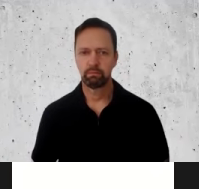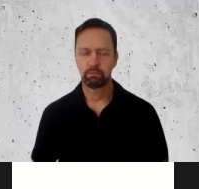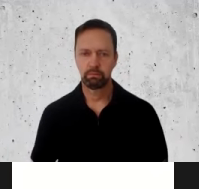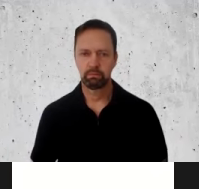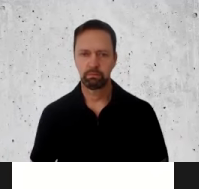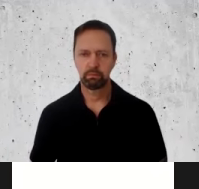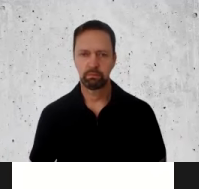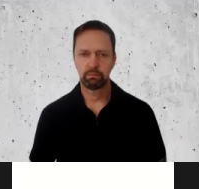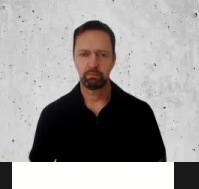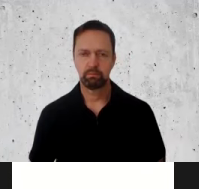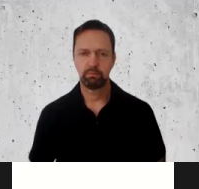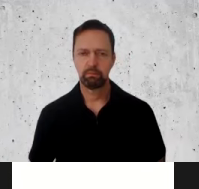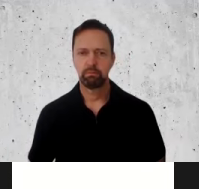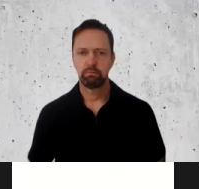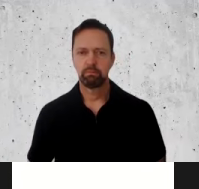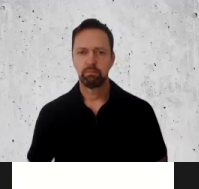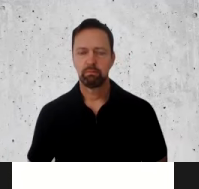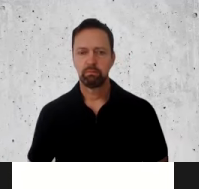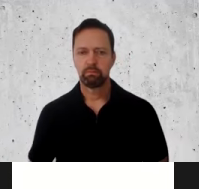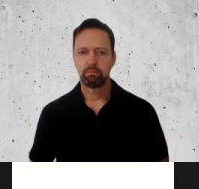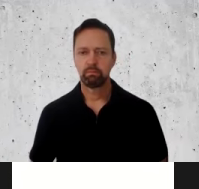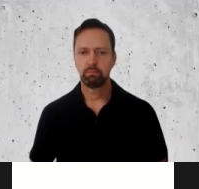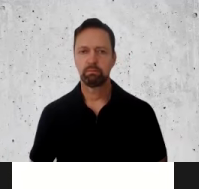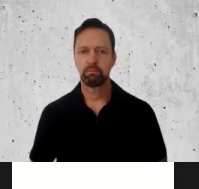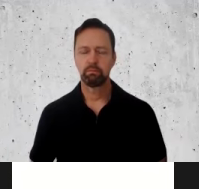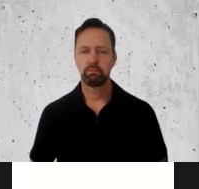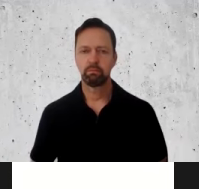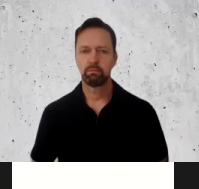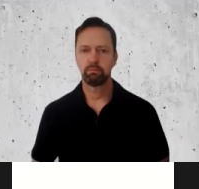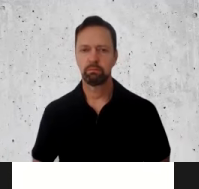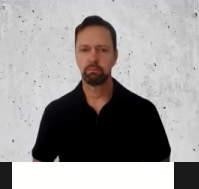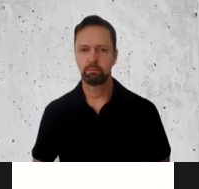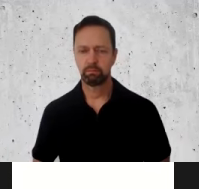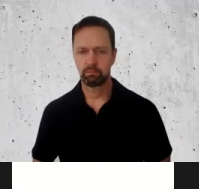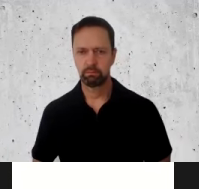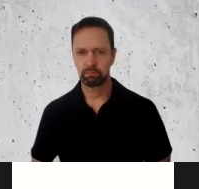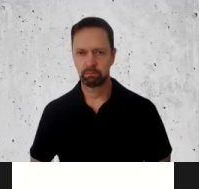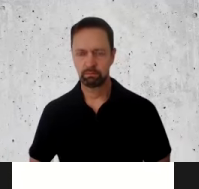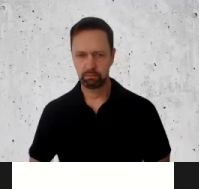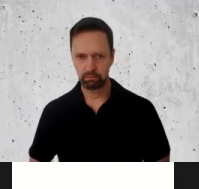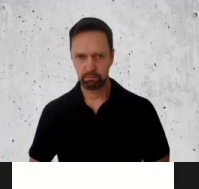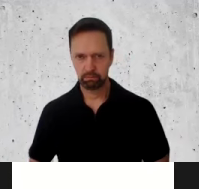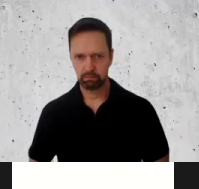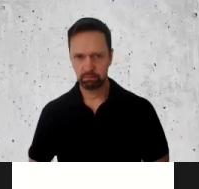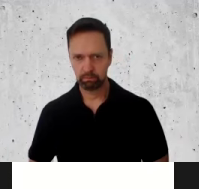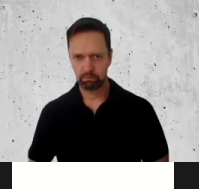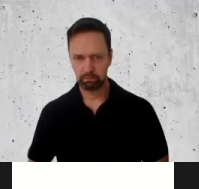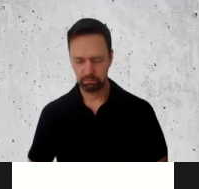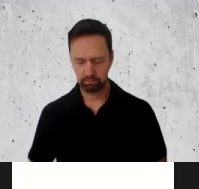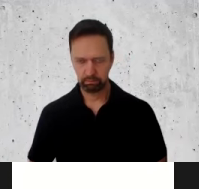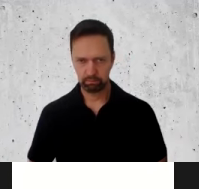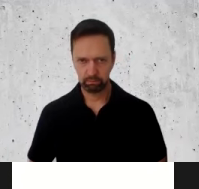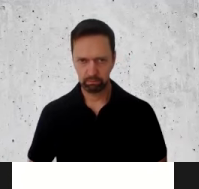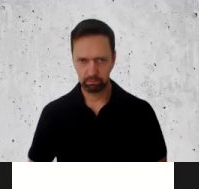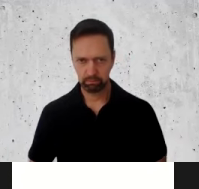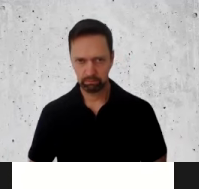Logo, o fato de você ter garantia para um banco não serve muita coisa, logo a taxa de juros é alta. Então você vai ter que arcar com isso. E não adianta depois você